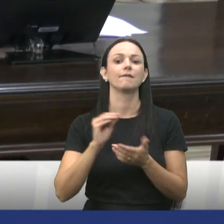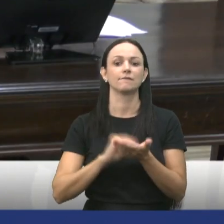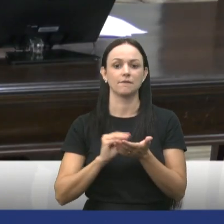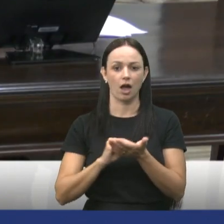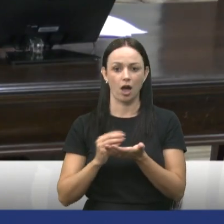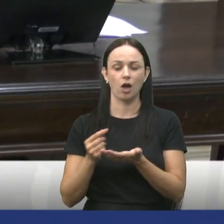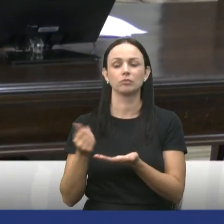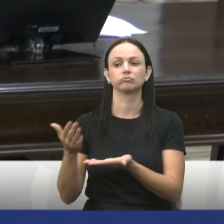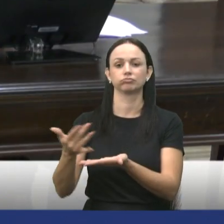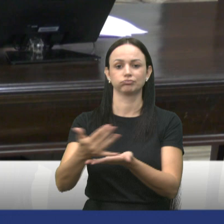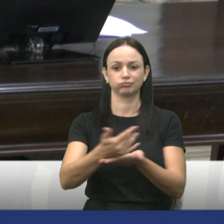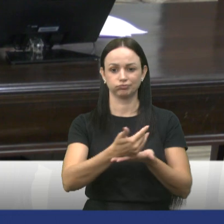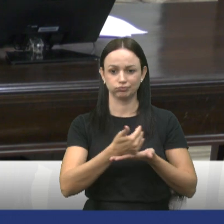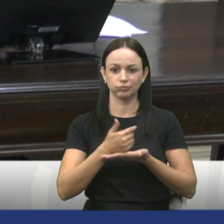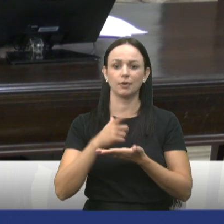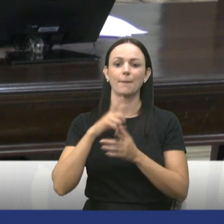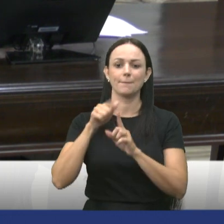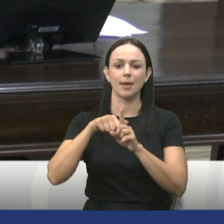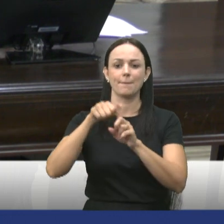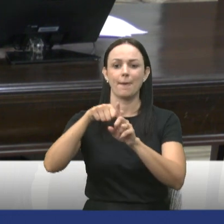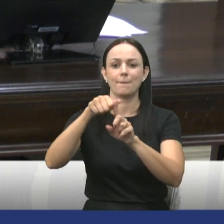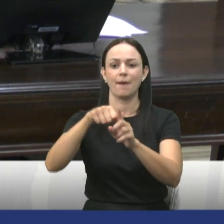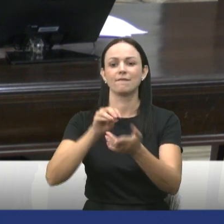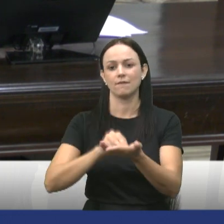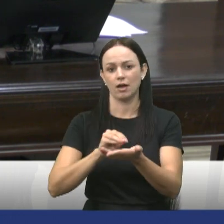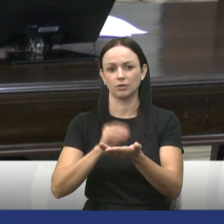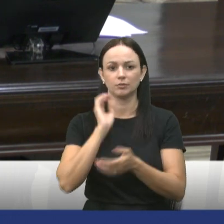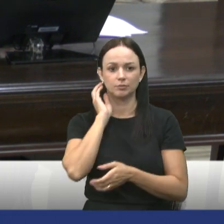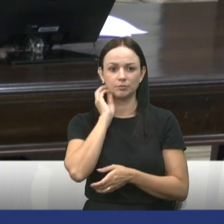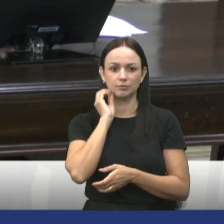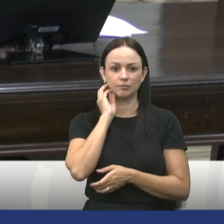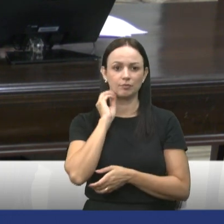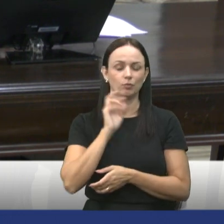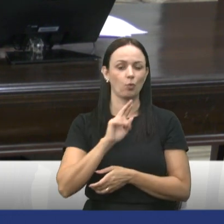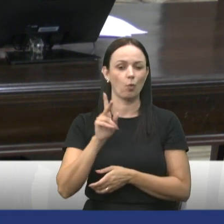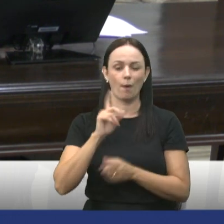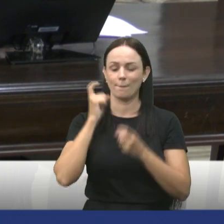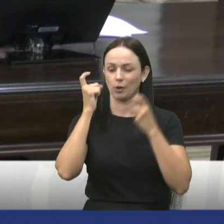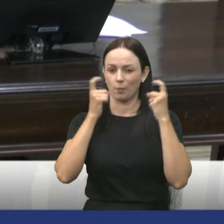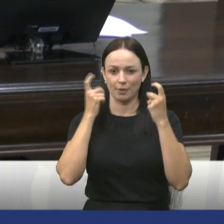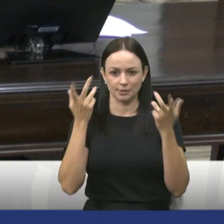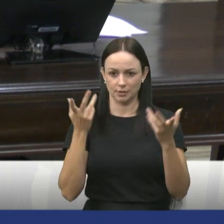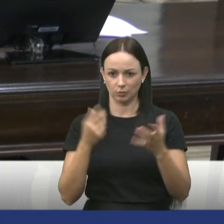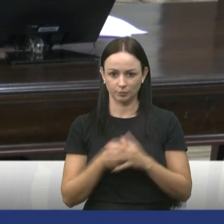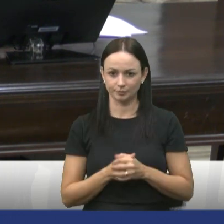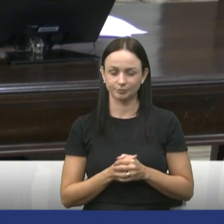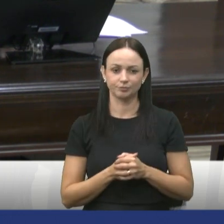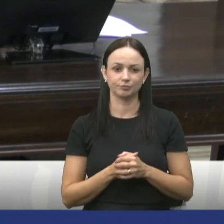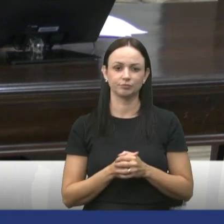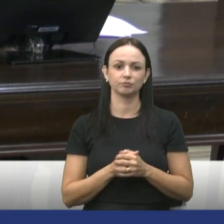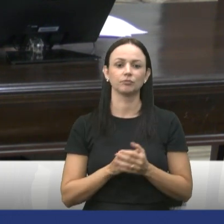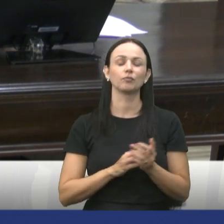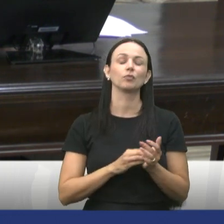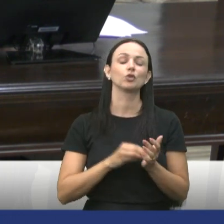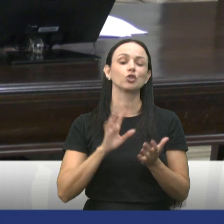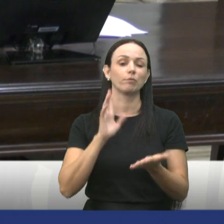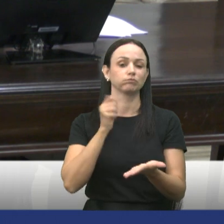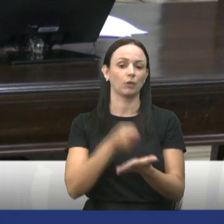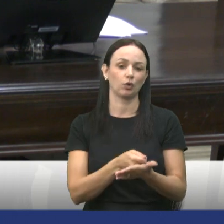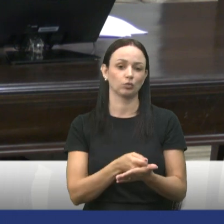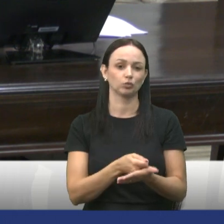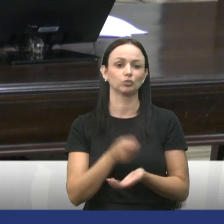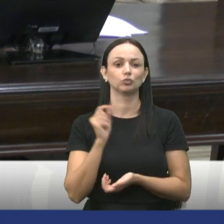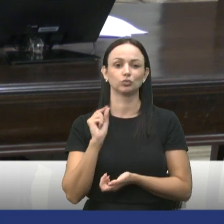arrecadação, mês a mês, então não é uma preocupação. E o que foi liquidado